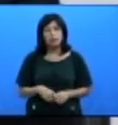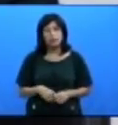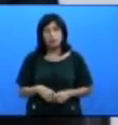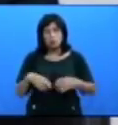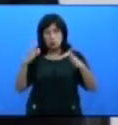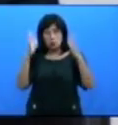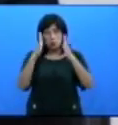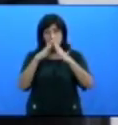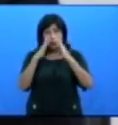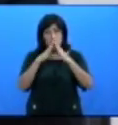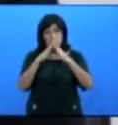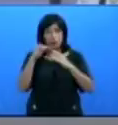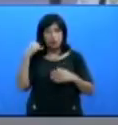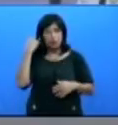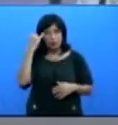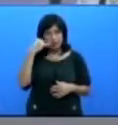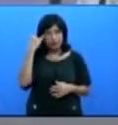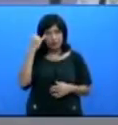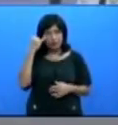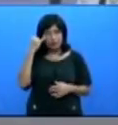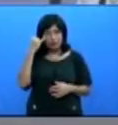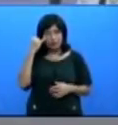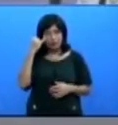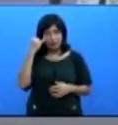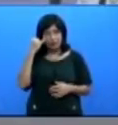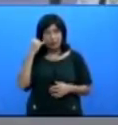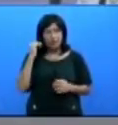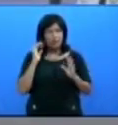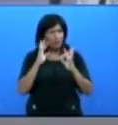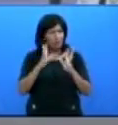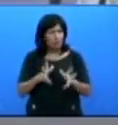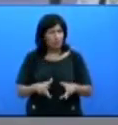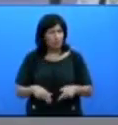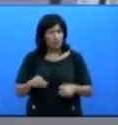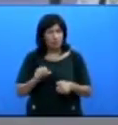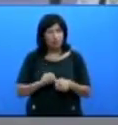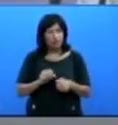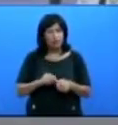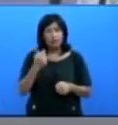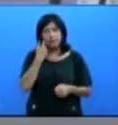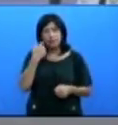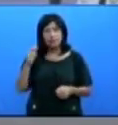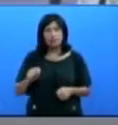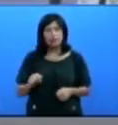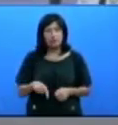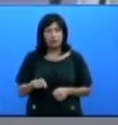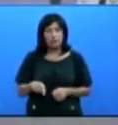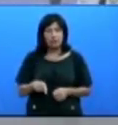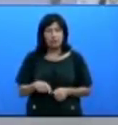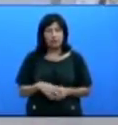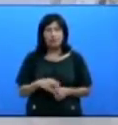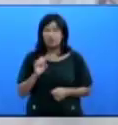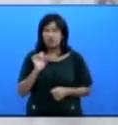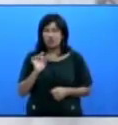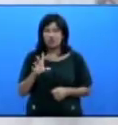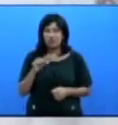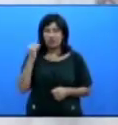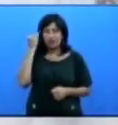toda atividade do Trovão é Araçatuba. Lá seria a cidade dormitório para ele,